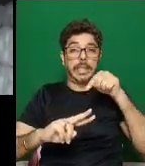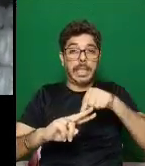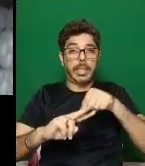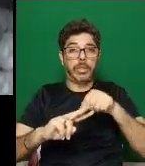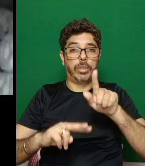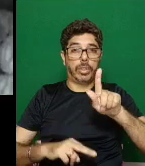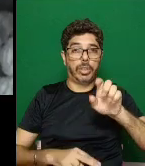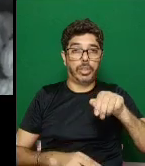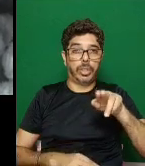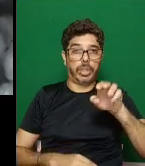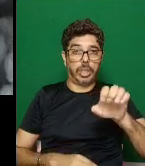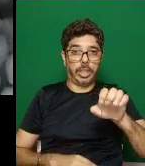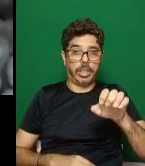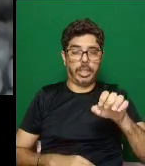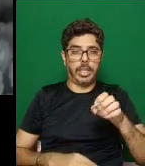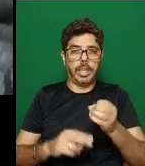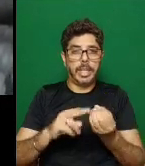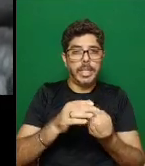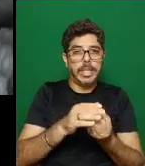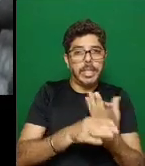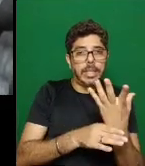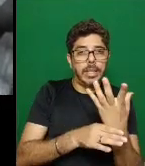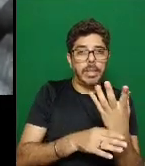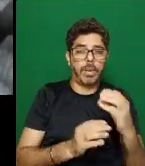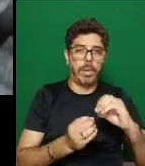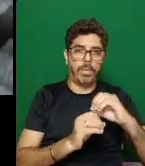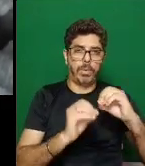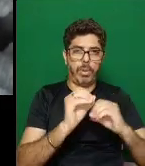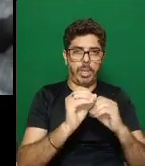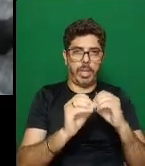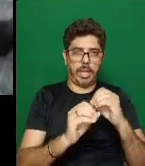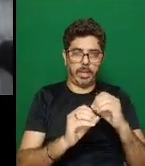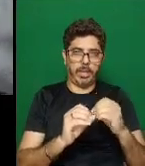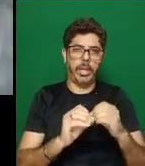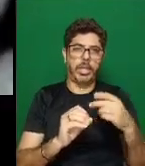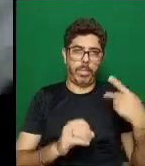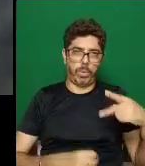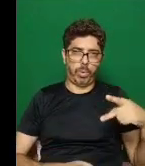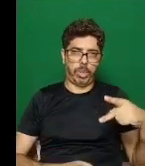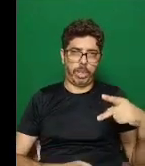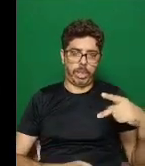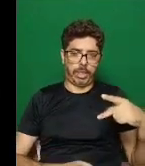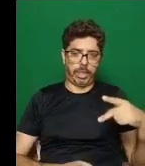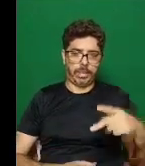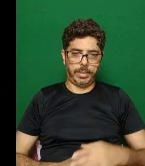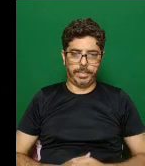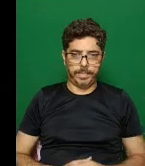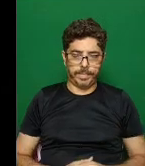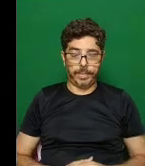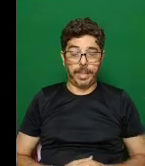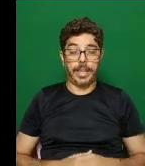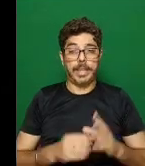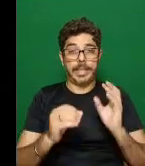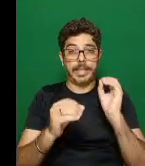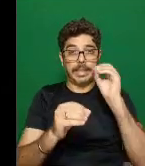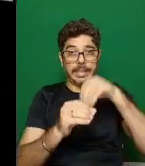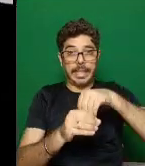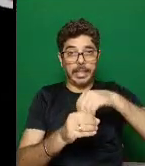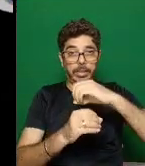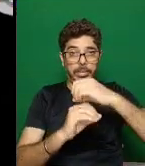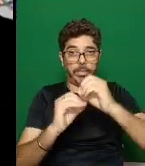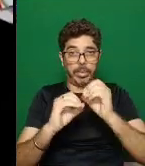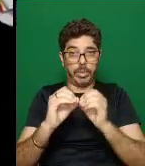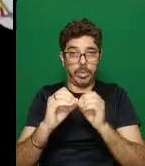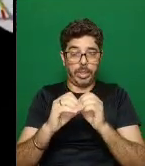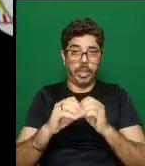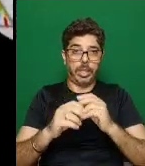um tipo específico de molécula de proteína. E essas informações são incorporadas à molécula principal de um cromossomo,